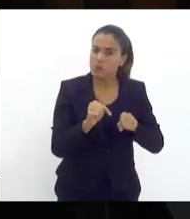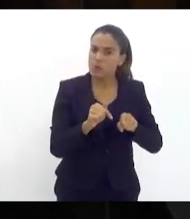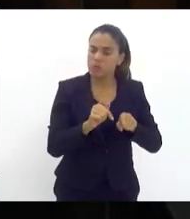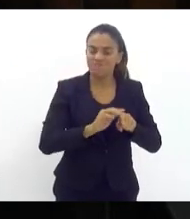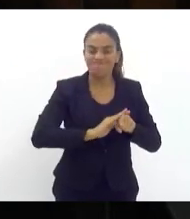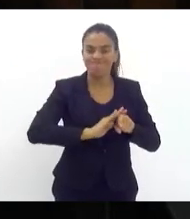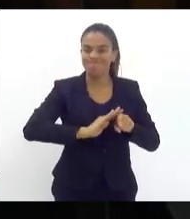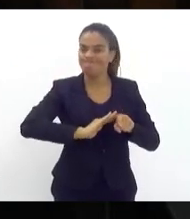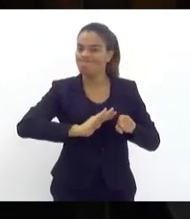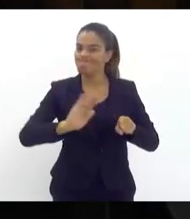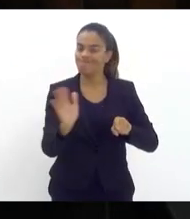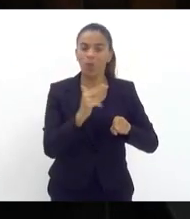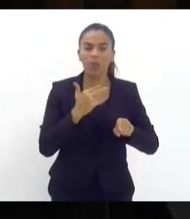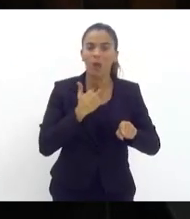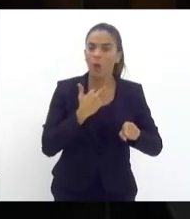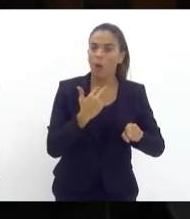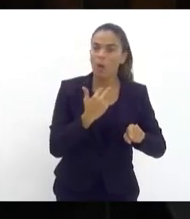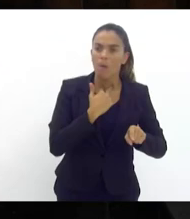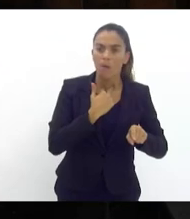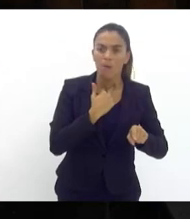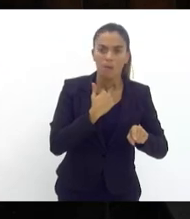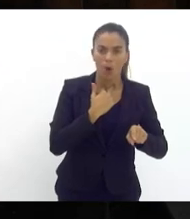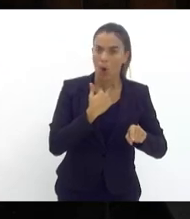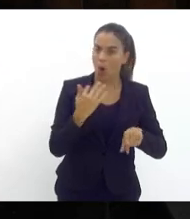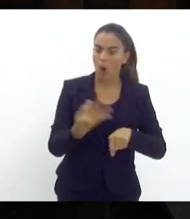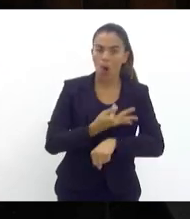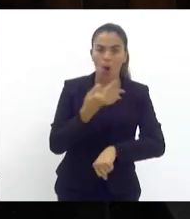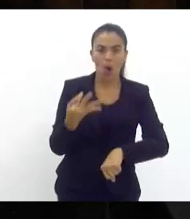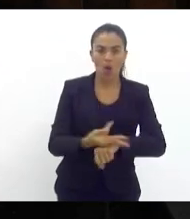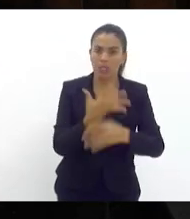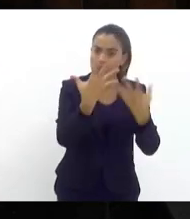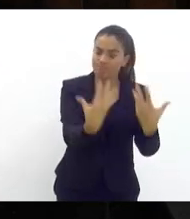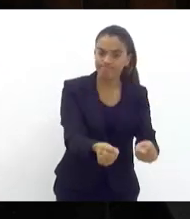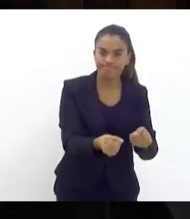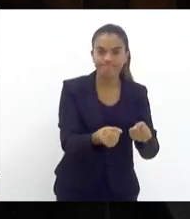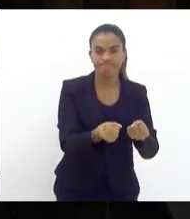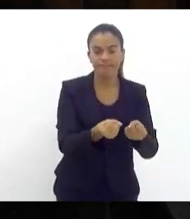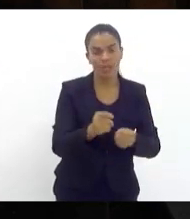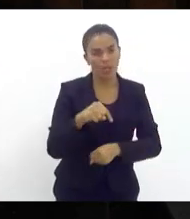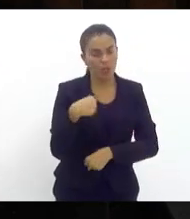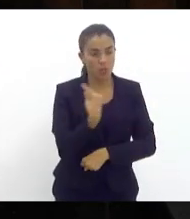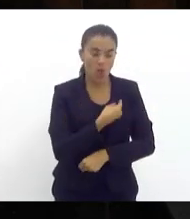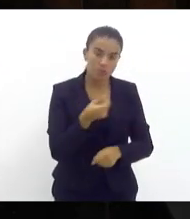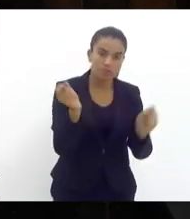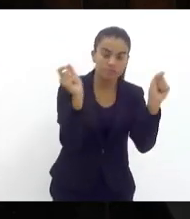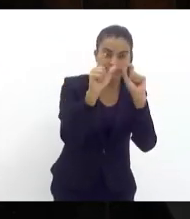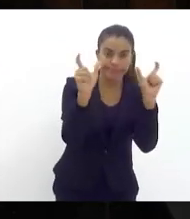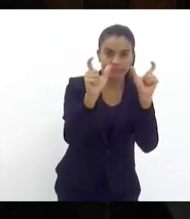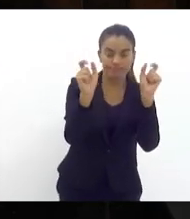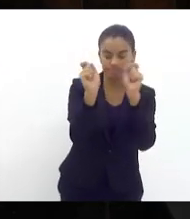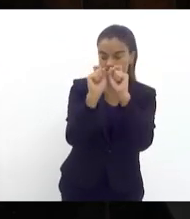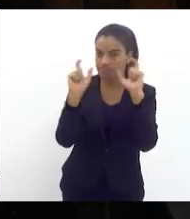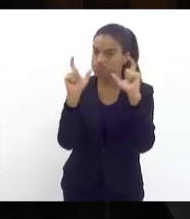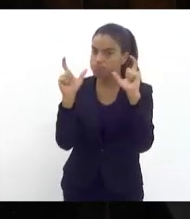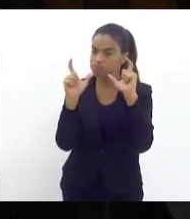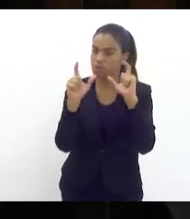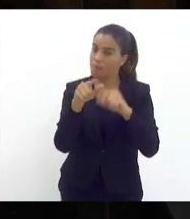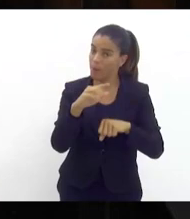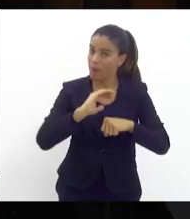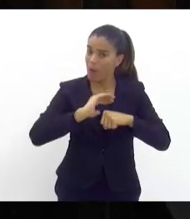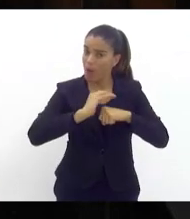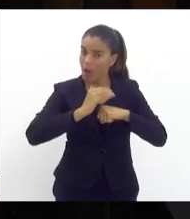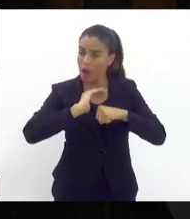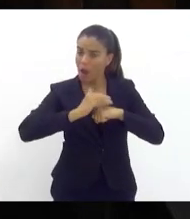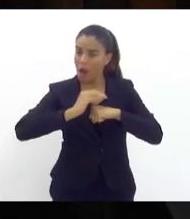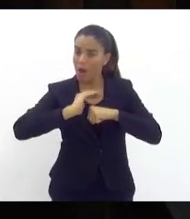que não pode ser tolerada Temos que estar sempre Alerta que a pedofilia